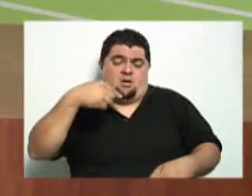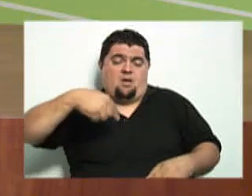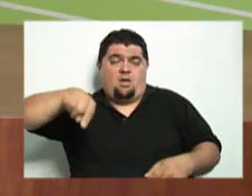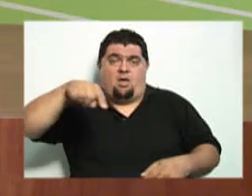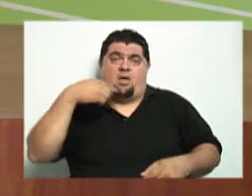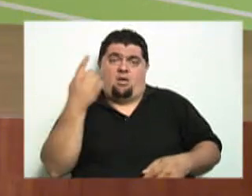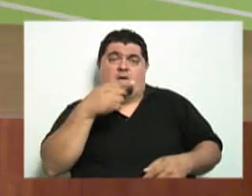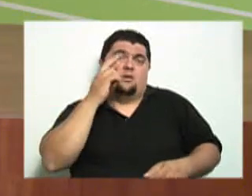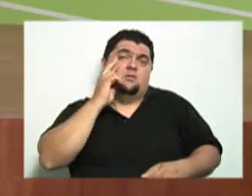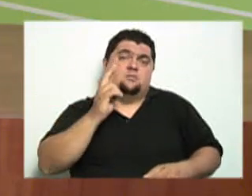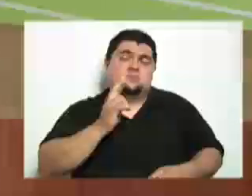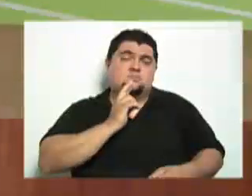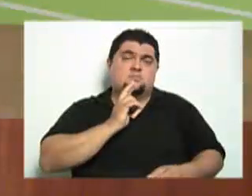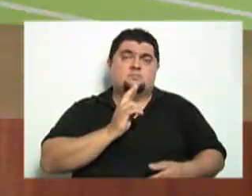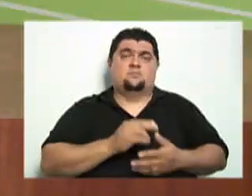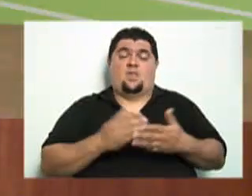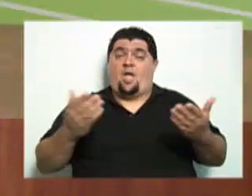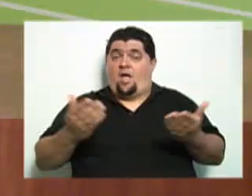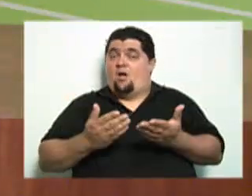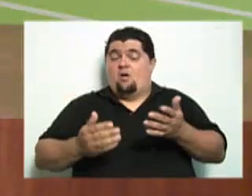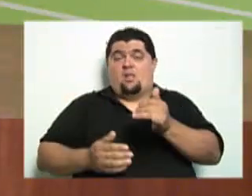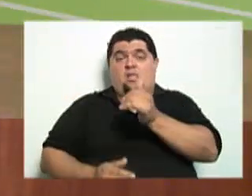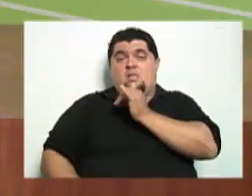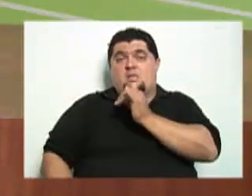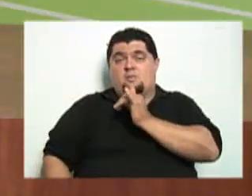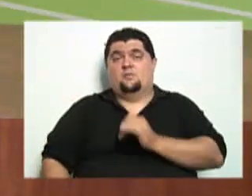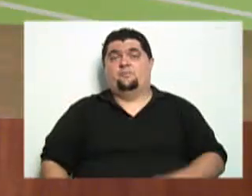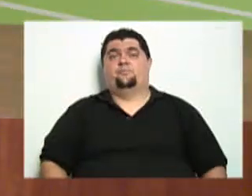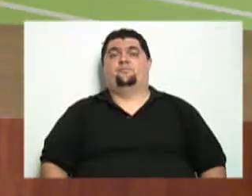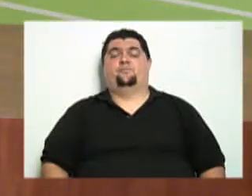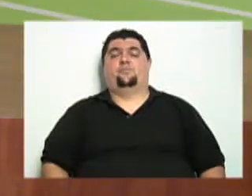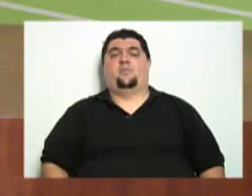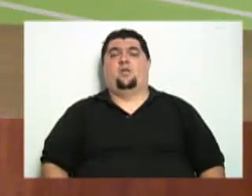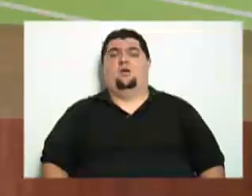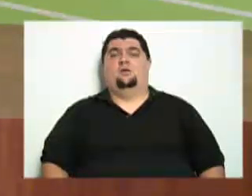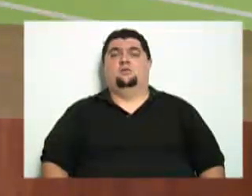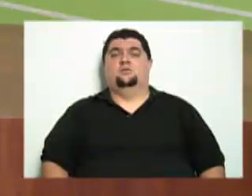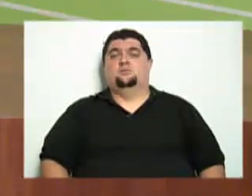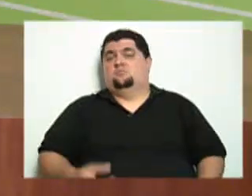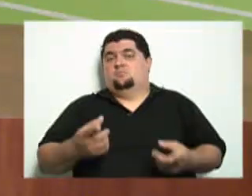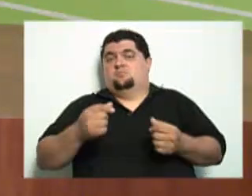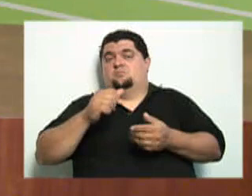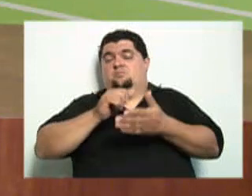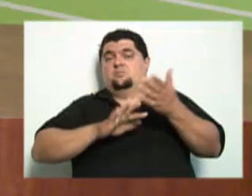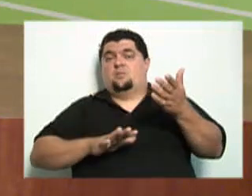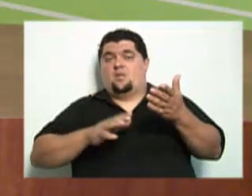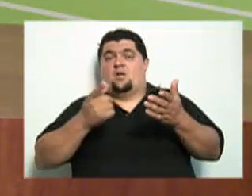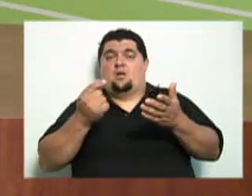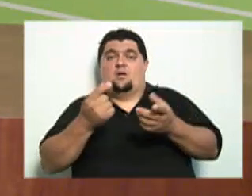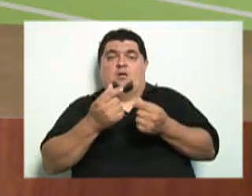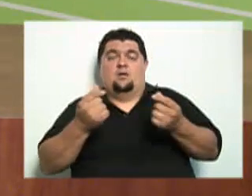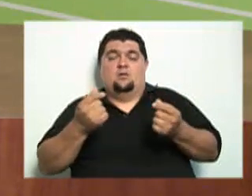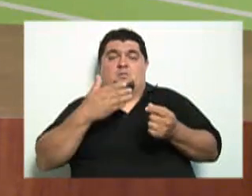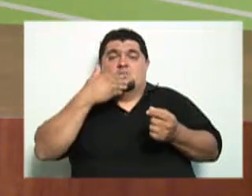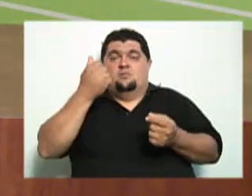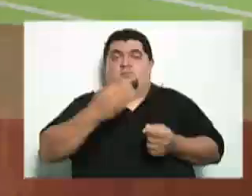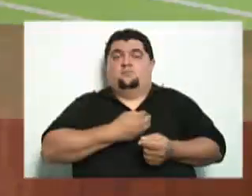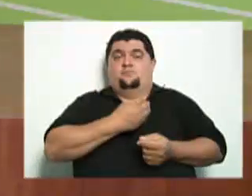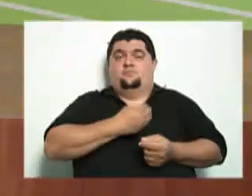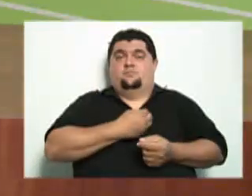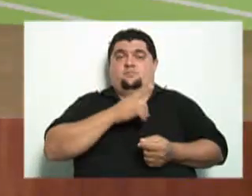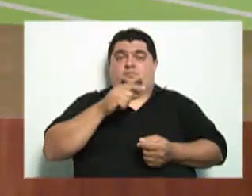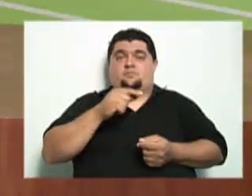toda a região norte, nessa época do ano, de atividade econômica influenciando na nossa qualidade de vida, são